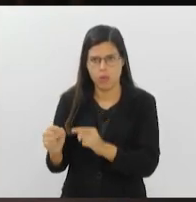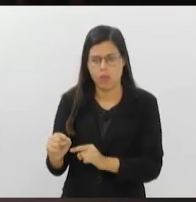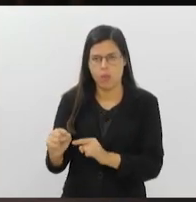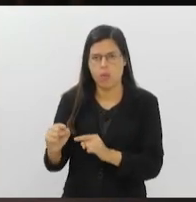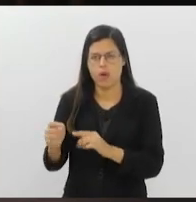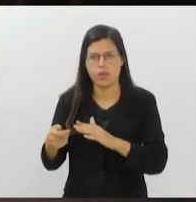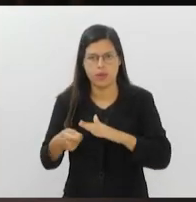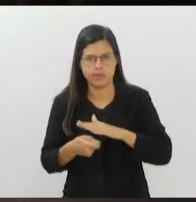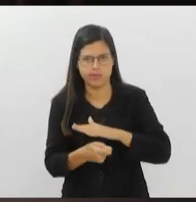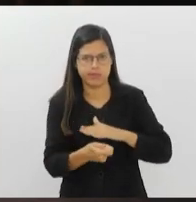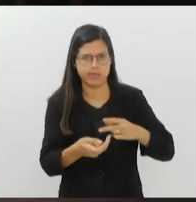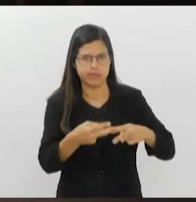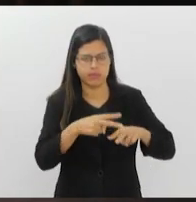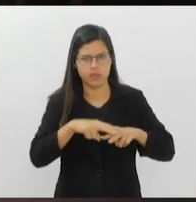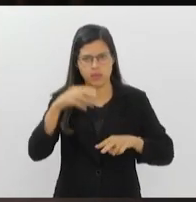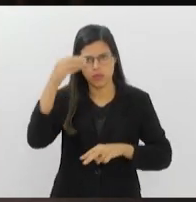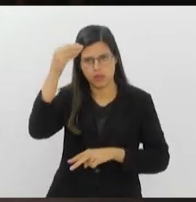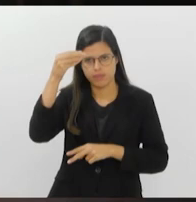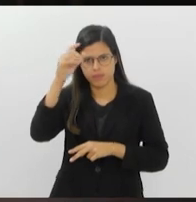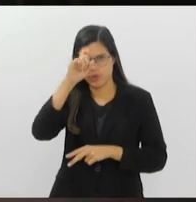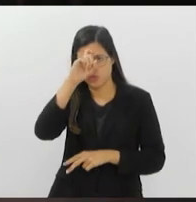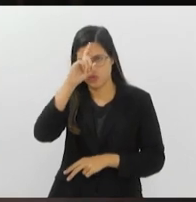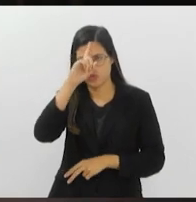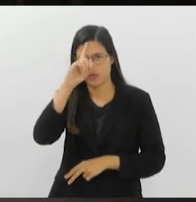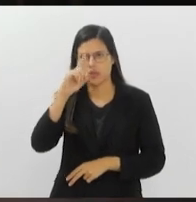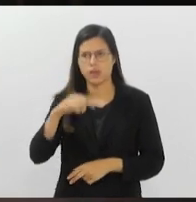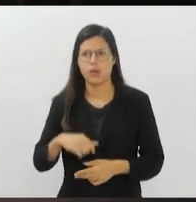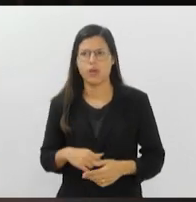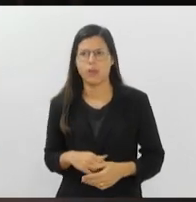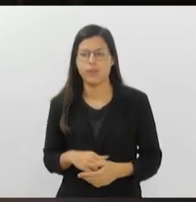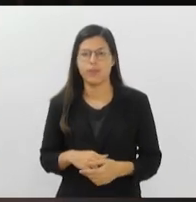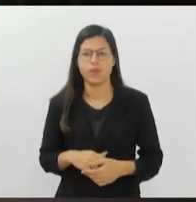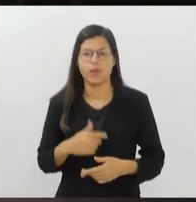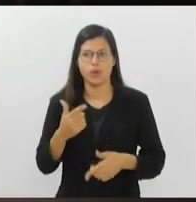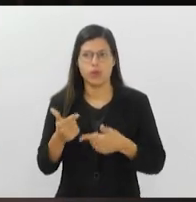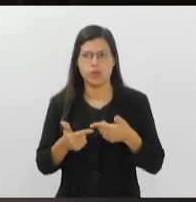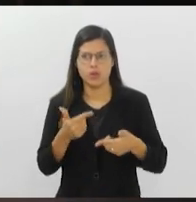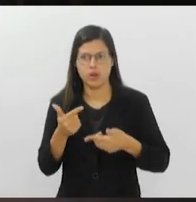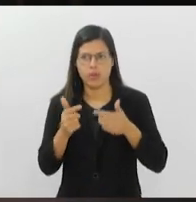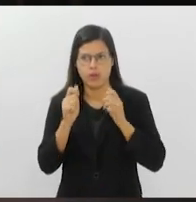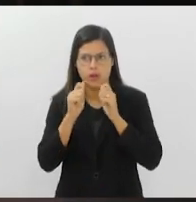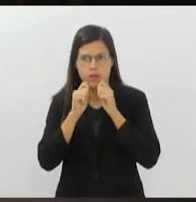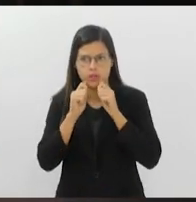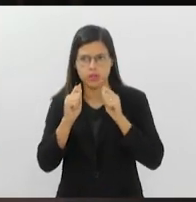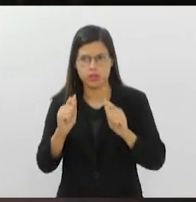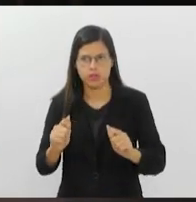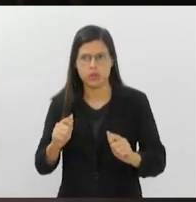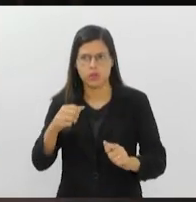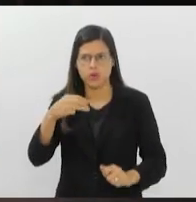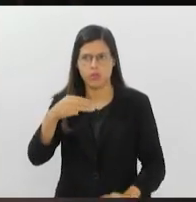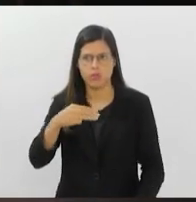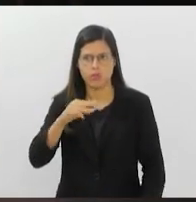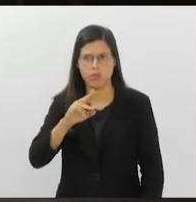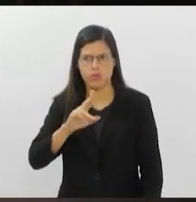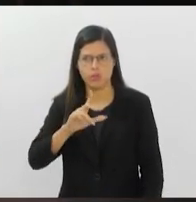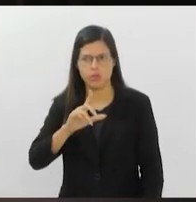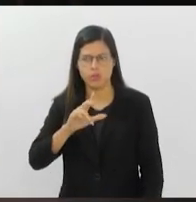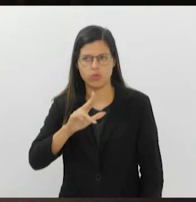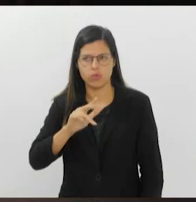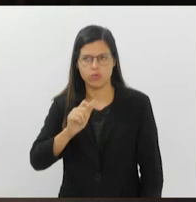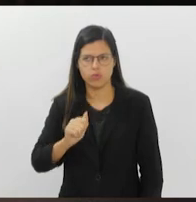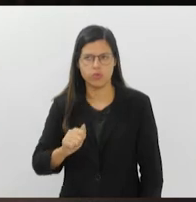Estado do Rio de Janeiro. A minha trabalho de assessoria ao Munula Oficial, que é uma